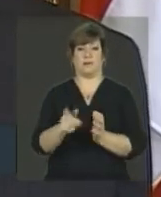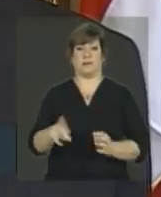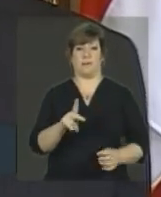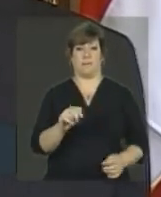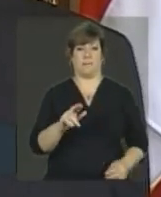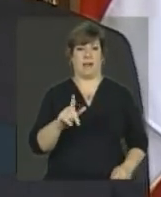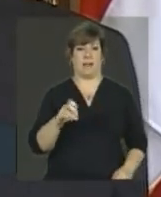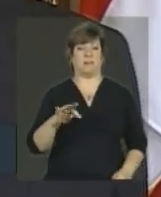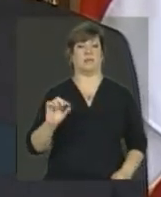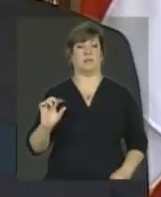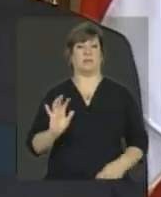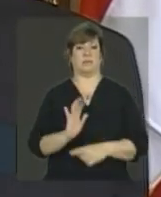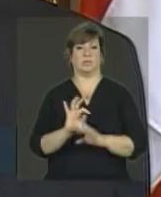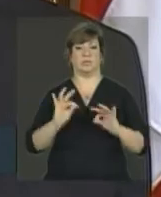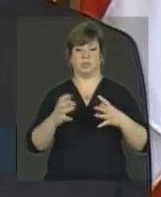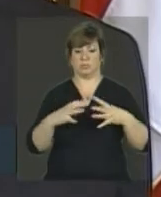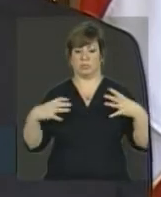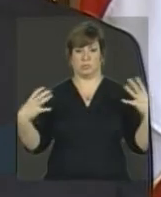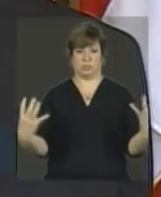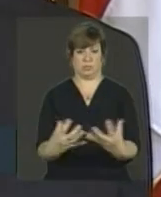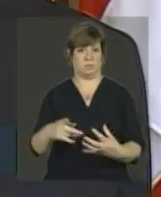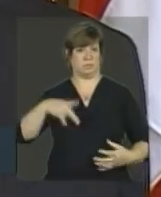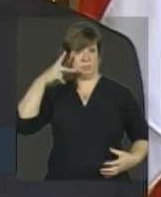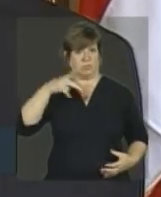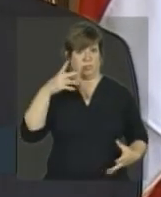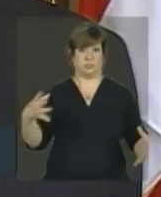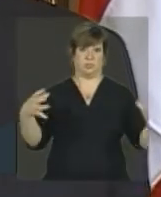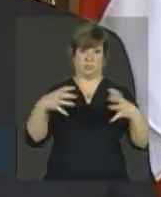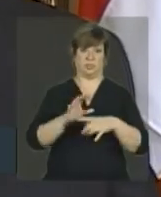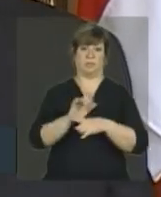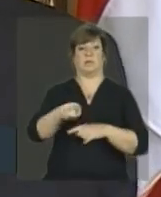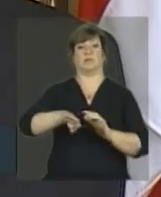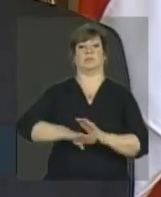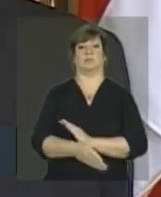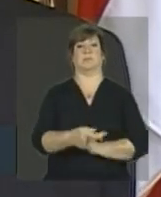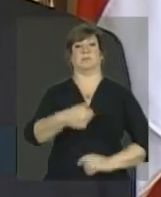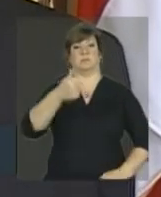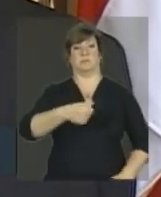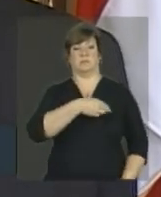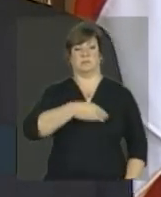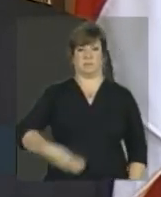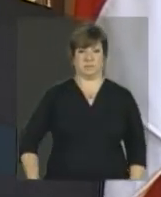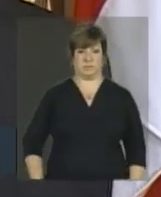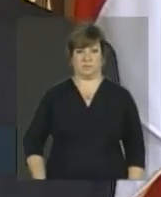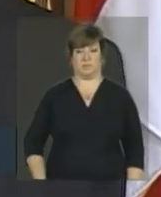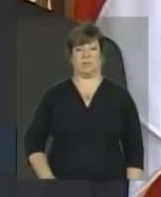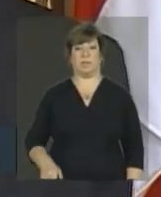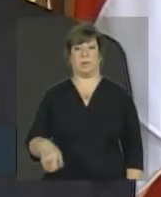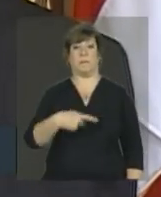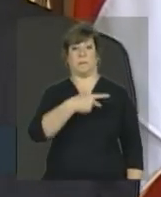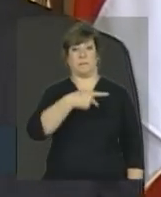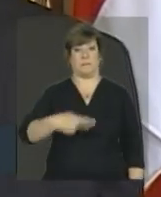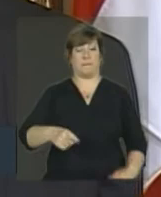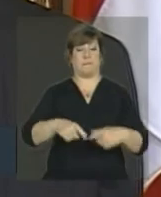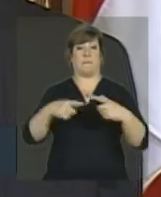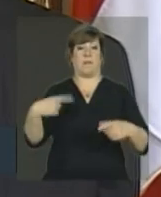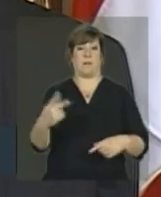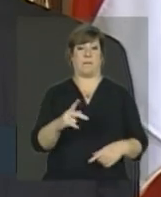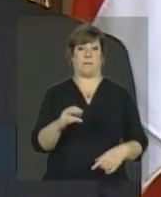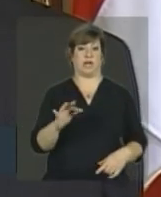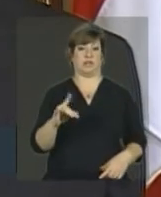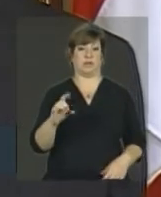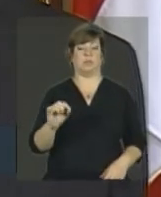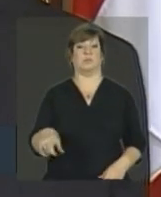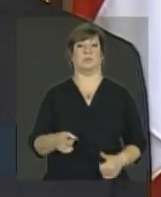apoiado pela maioria dos parlamentares torna-se o primeiro-ministro, normalmente o presidente do maior partido.